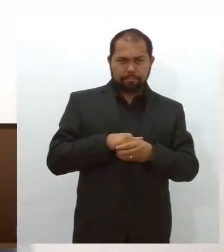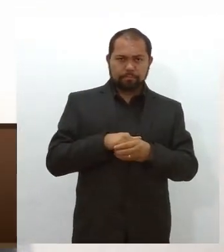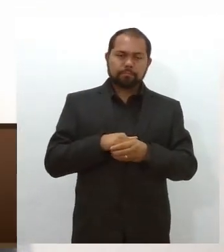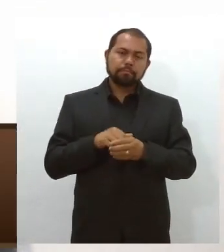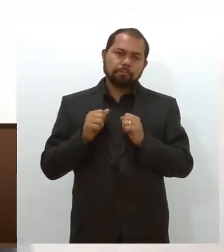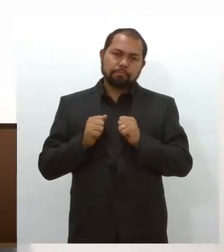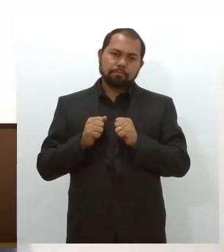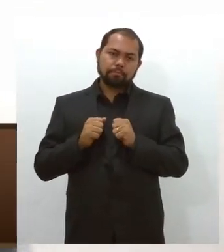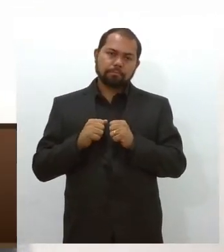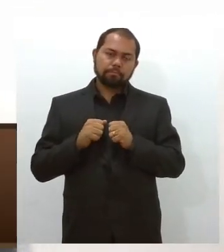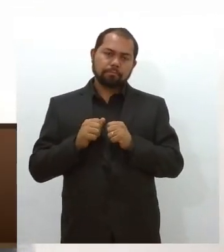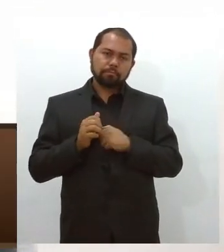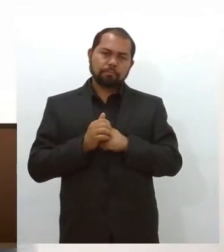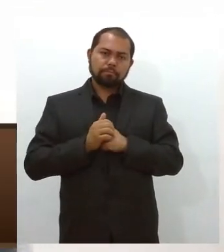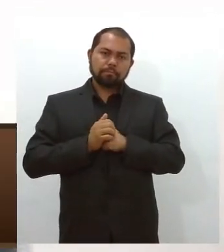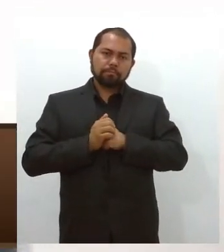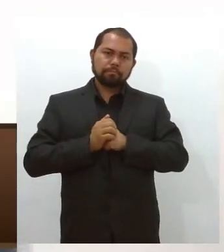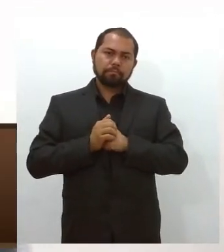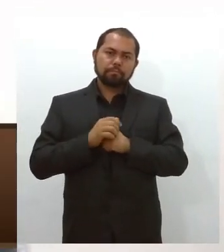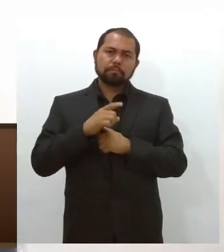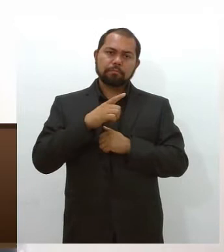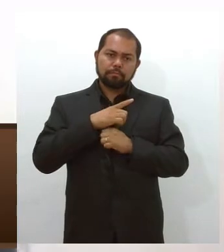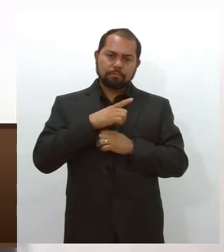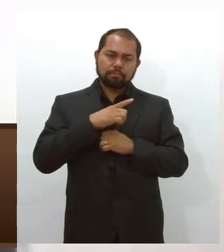eles terão uma